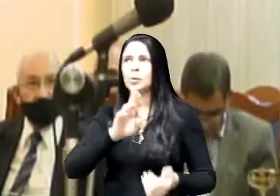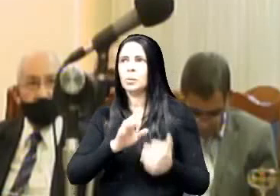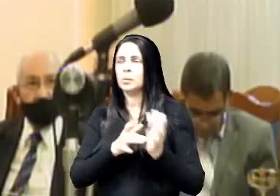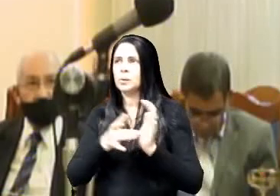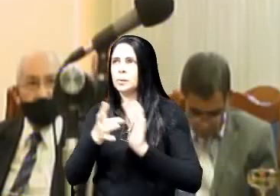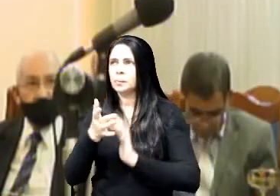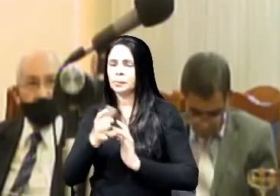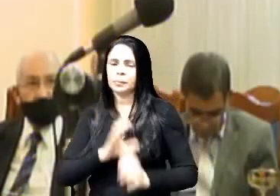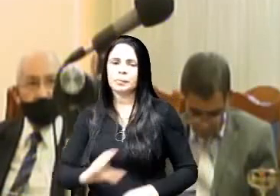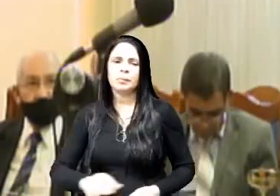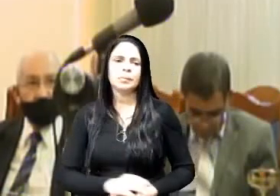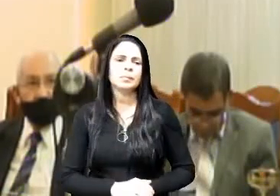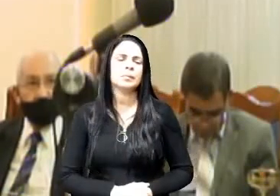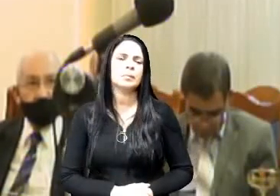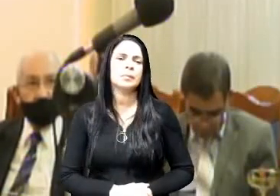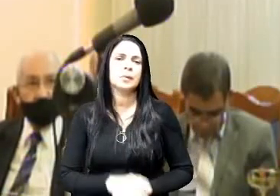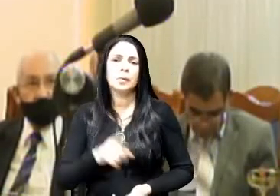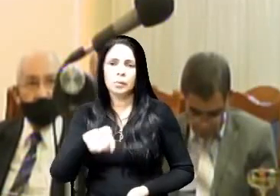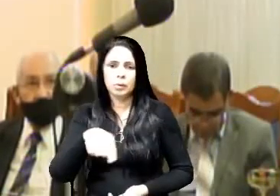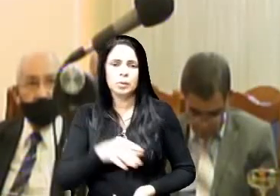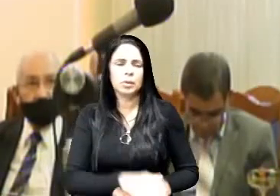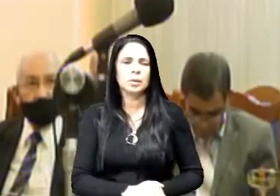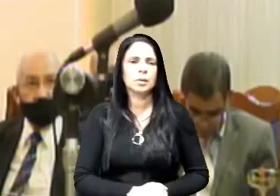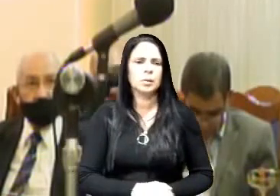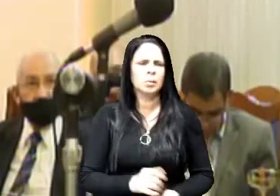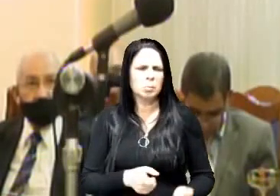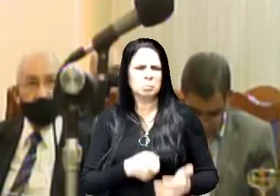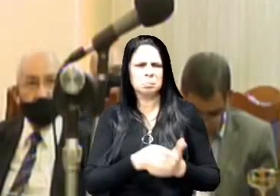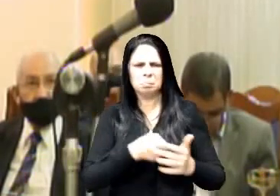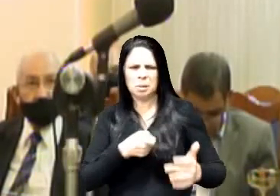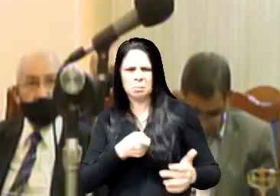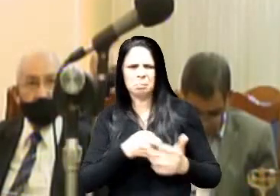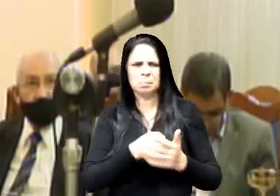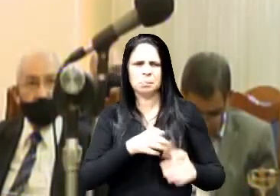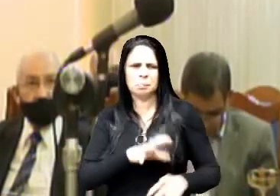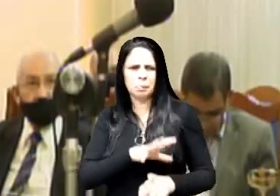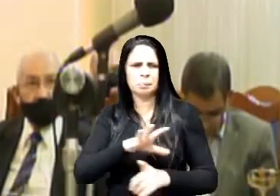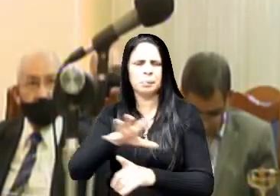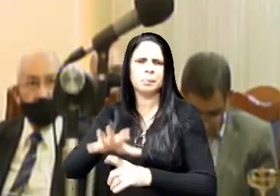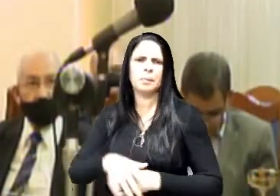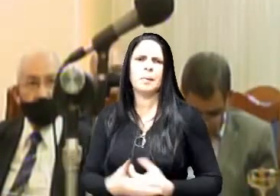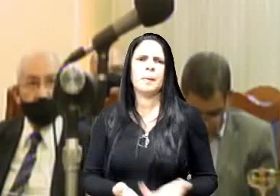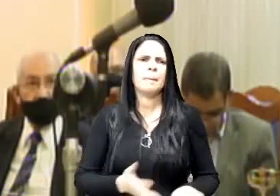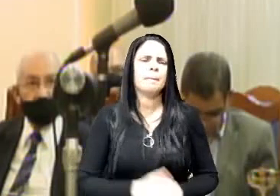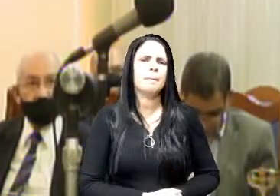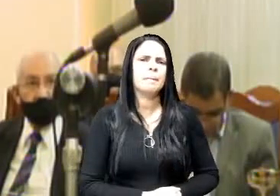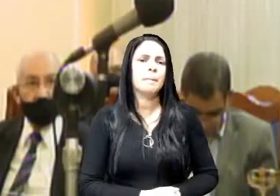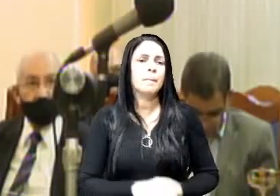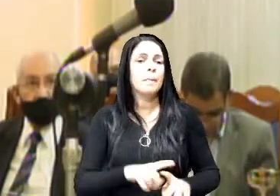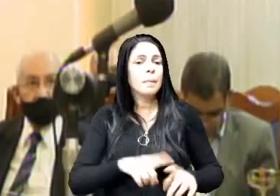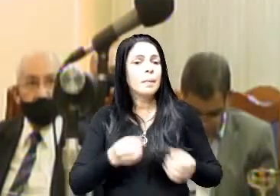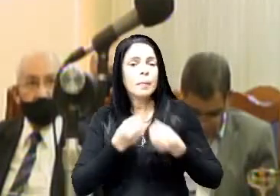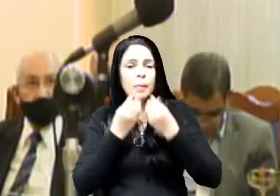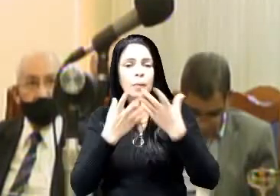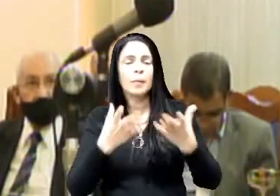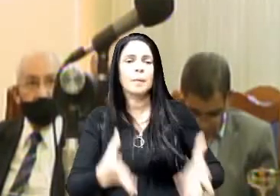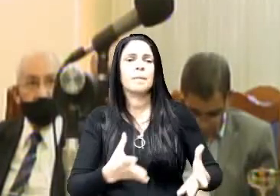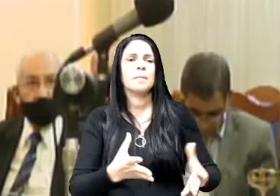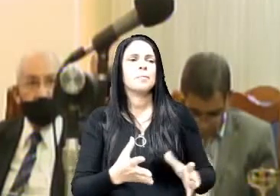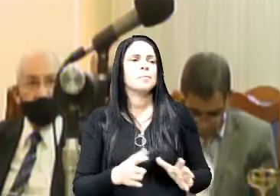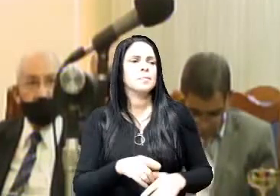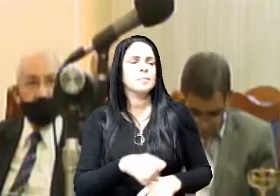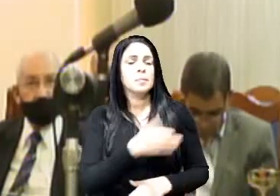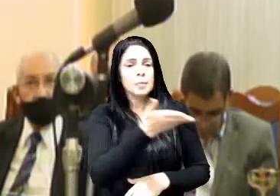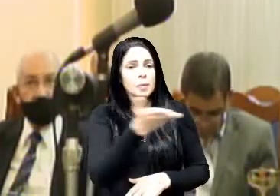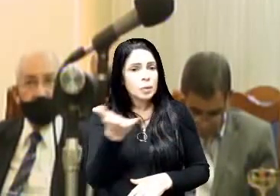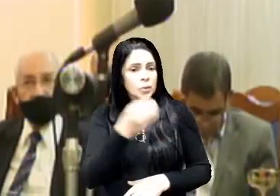vituperado. Vituperado aí é insultado. Bem-aventurado sois, porque sobre vós... Segure essa palavra para a gente terminar